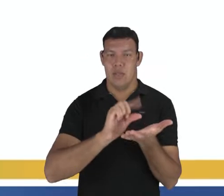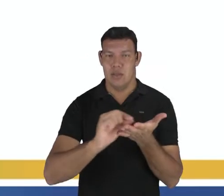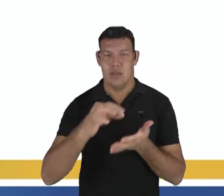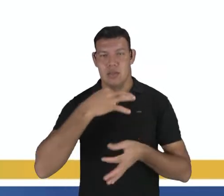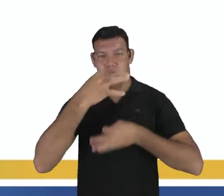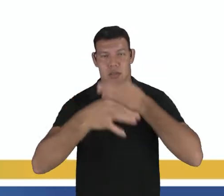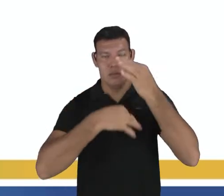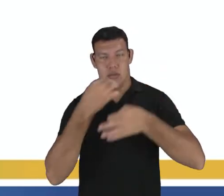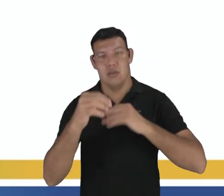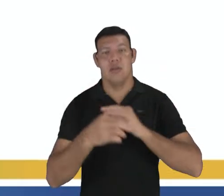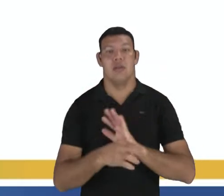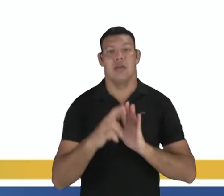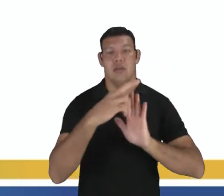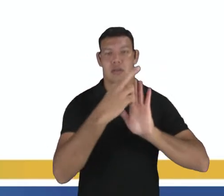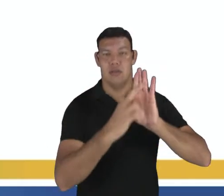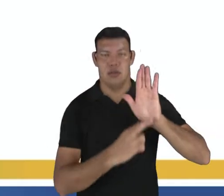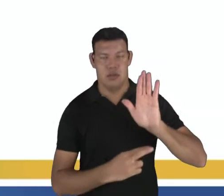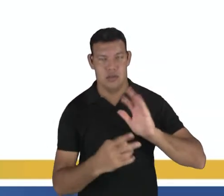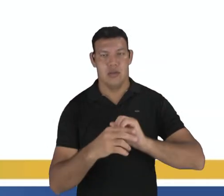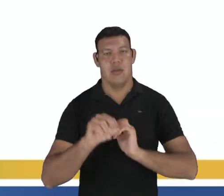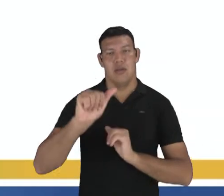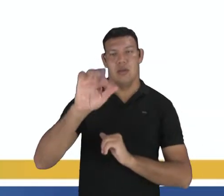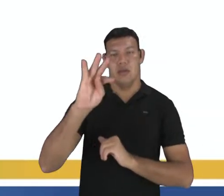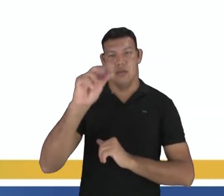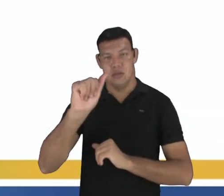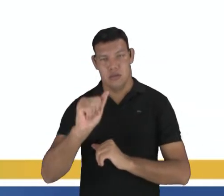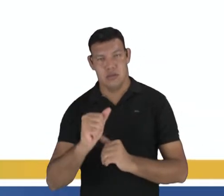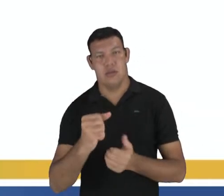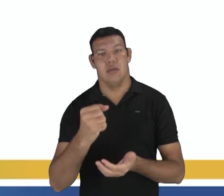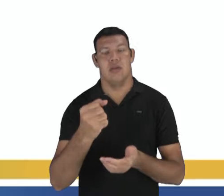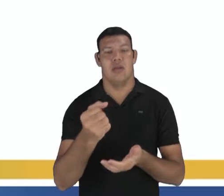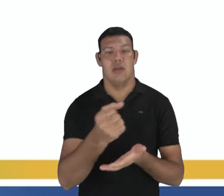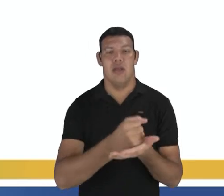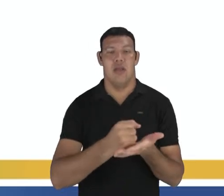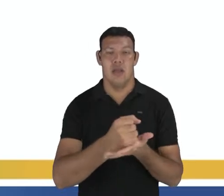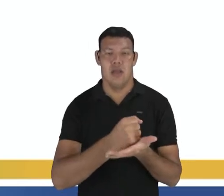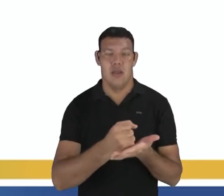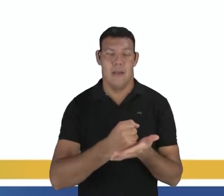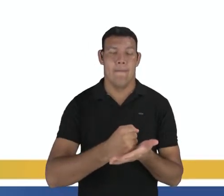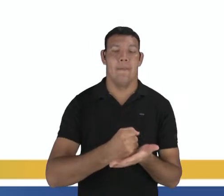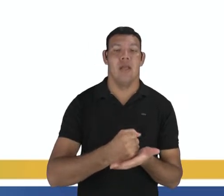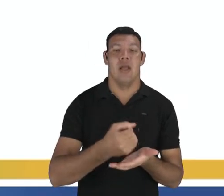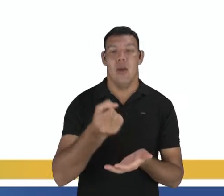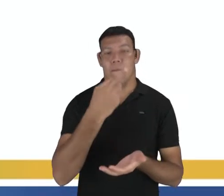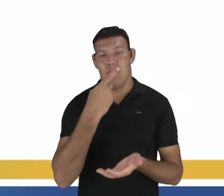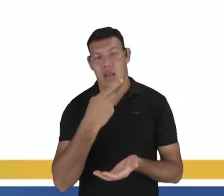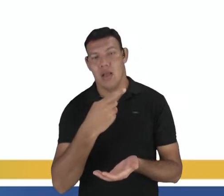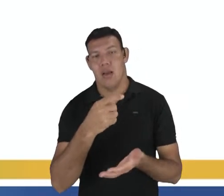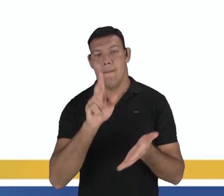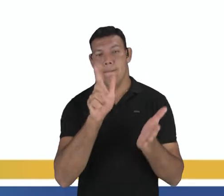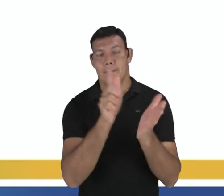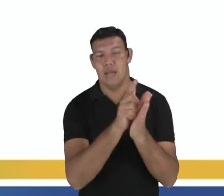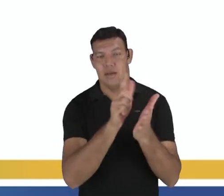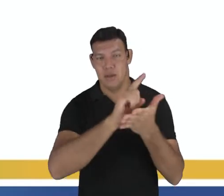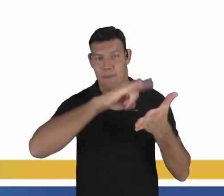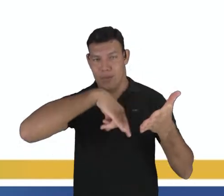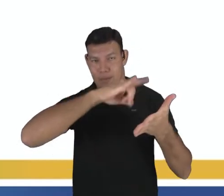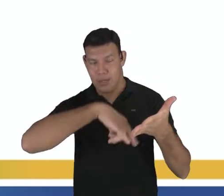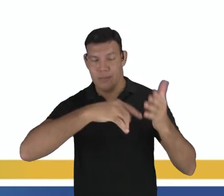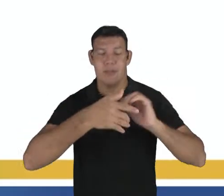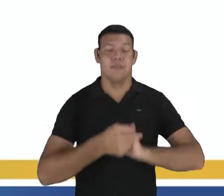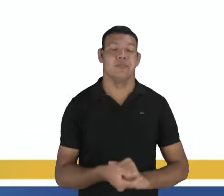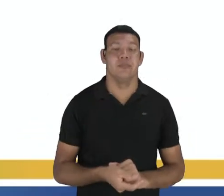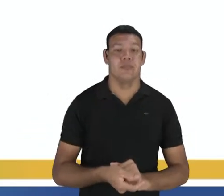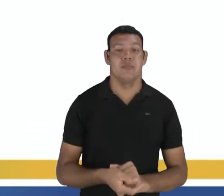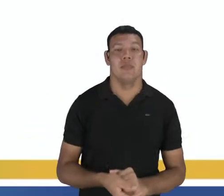resenha, artigo científico, ata, memorando, receita, manual de instrução, bula de remédio. São textos que